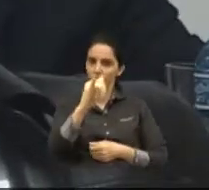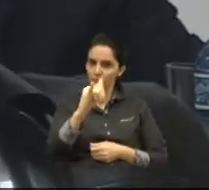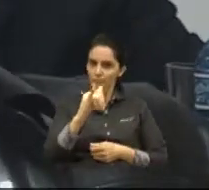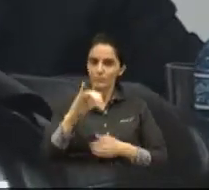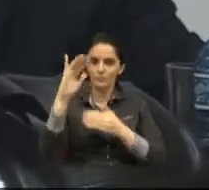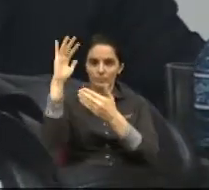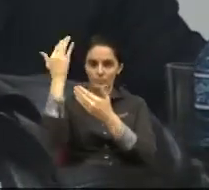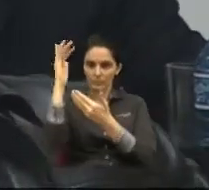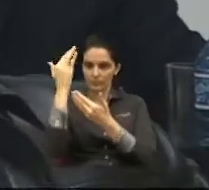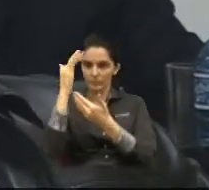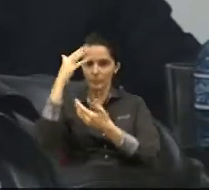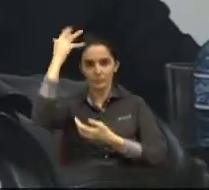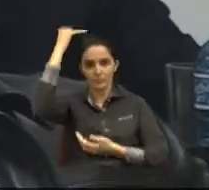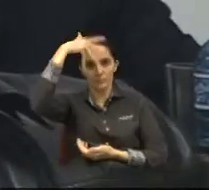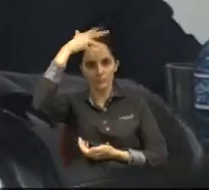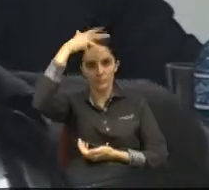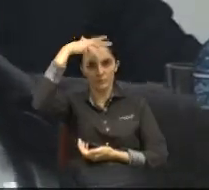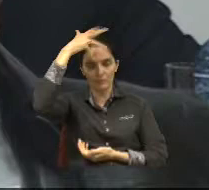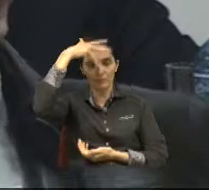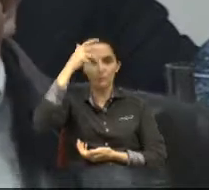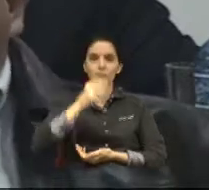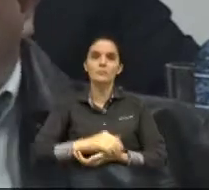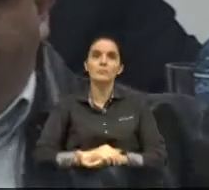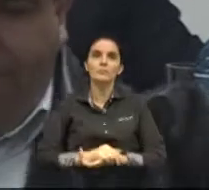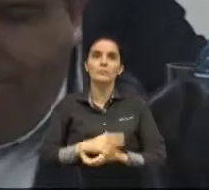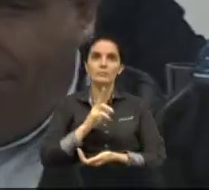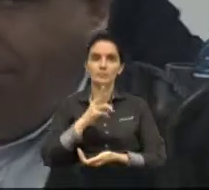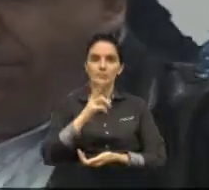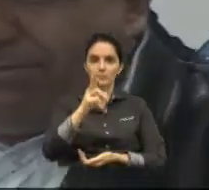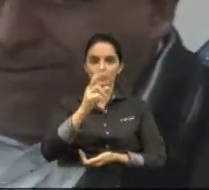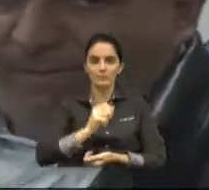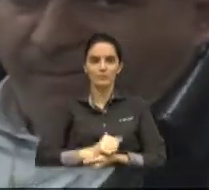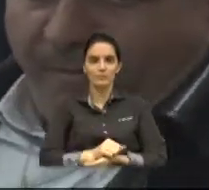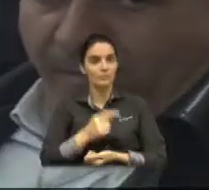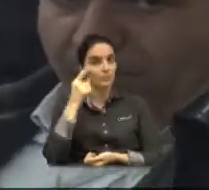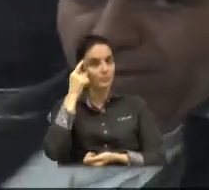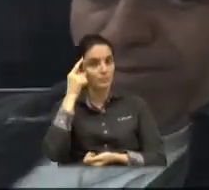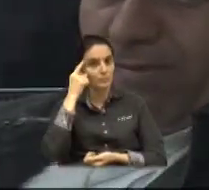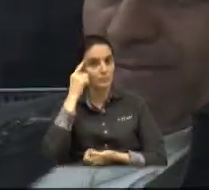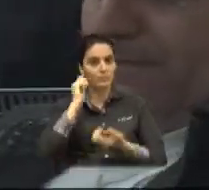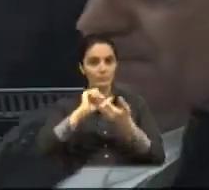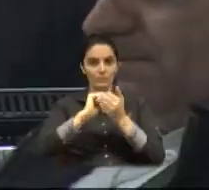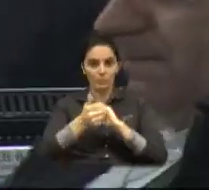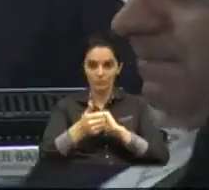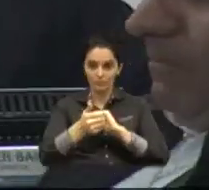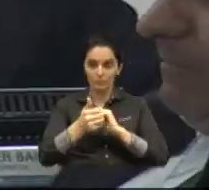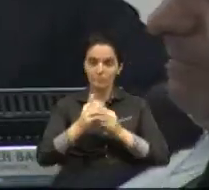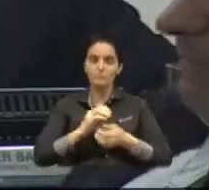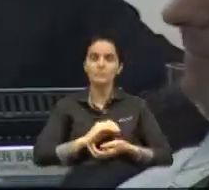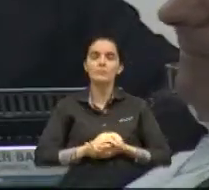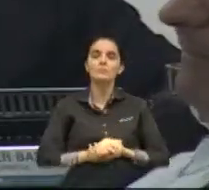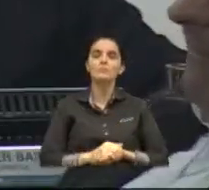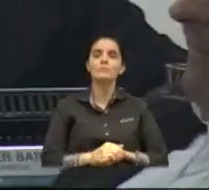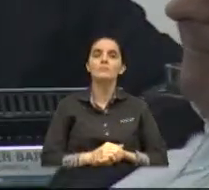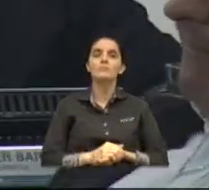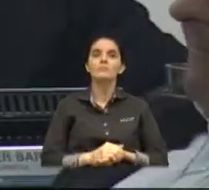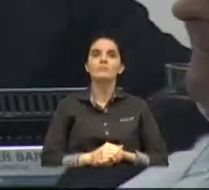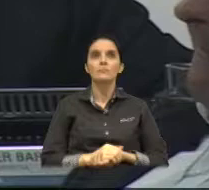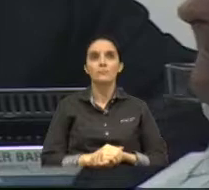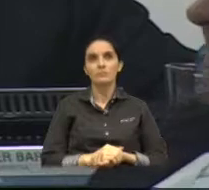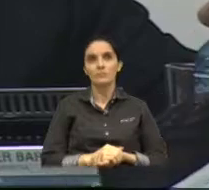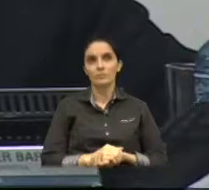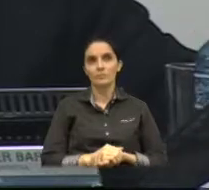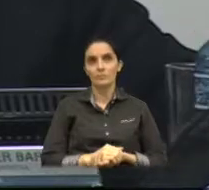nobre vereadora Érica, sempre preocupada com o esporte, e a área de esporte é uma área que nós gostamos aqui na cidade de